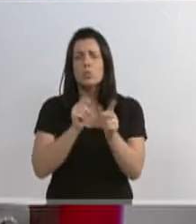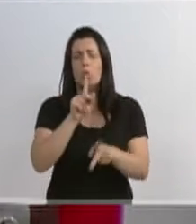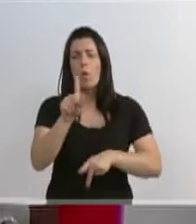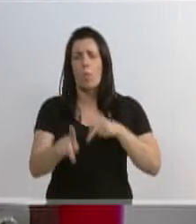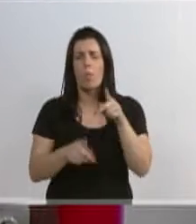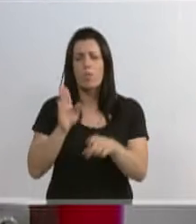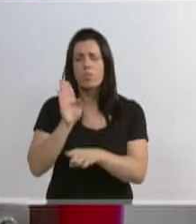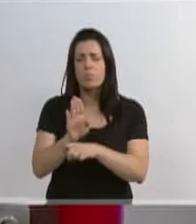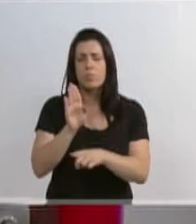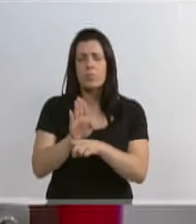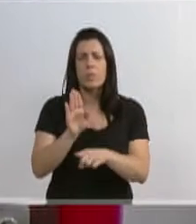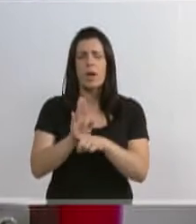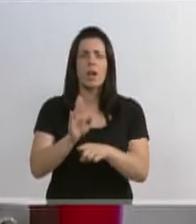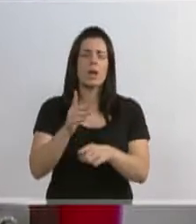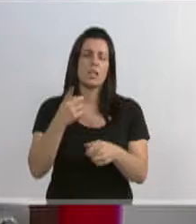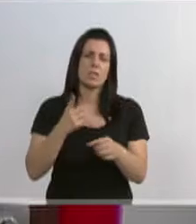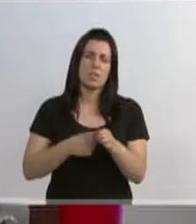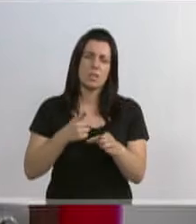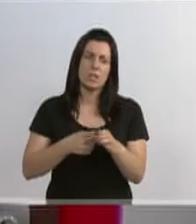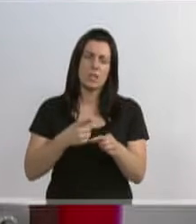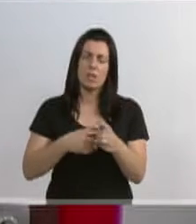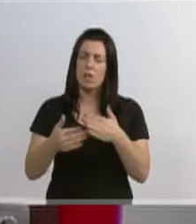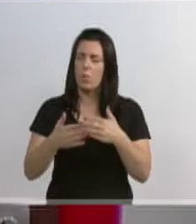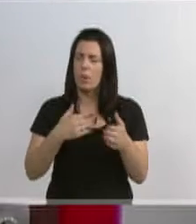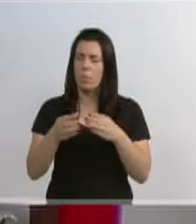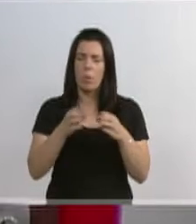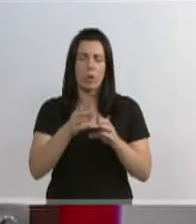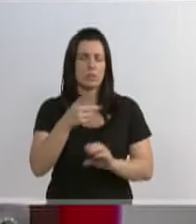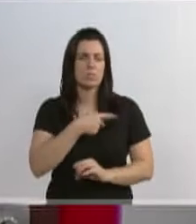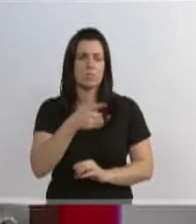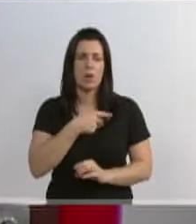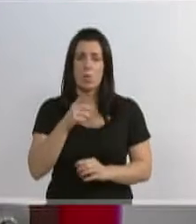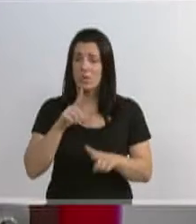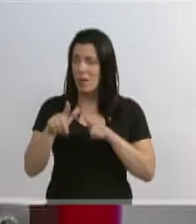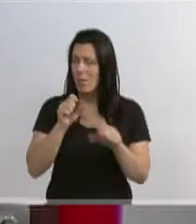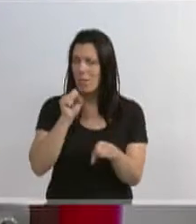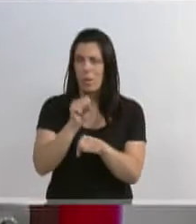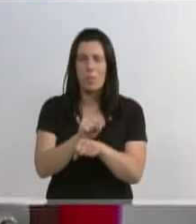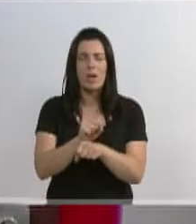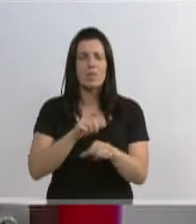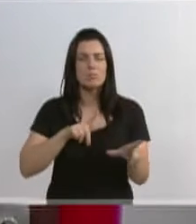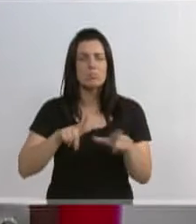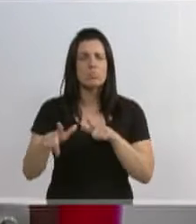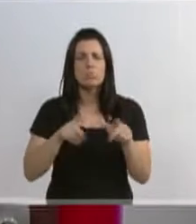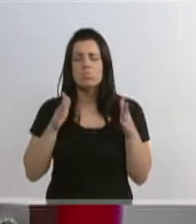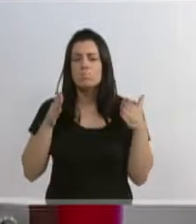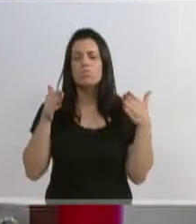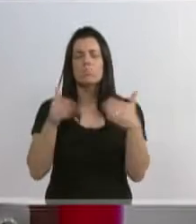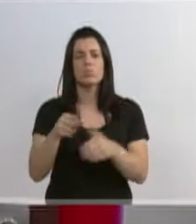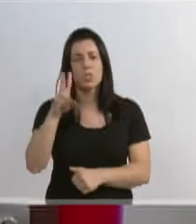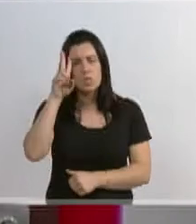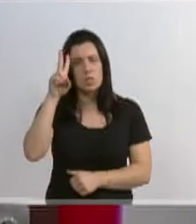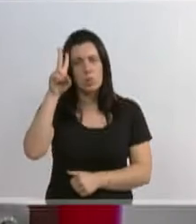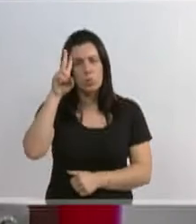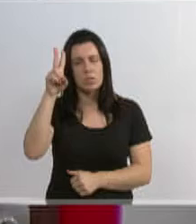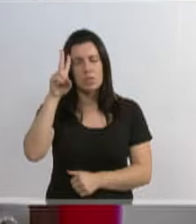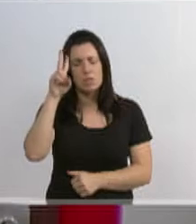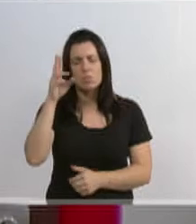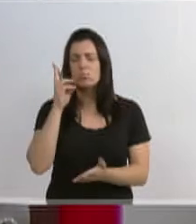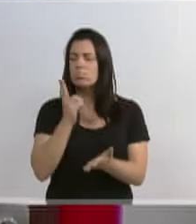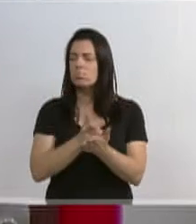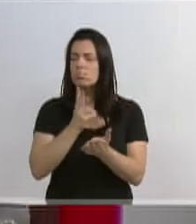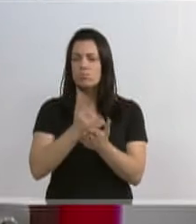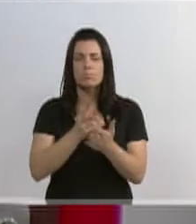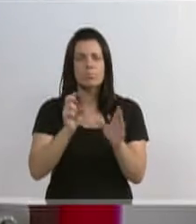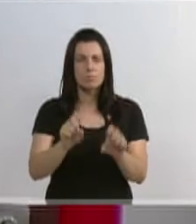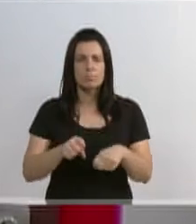pela cidade, independente de questões partidárias. Porque comigo o trabalho não para, não tem. É trabalho exclusivo, de segunda a segunda, sempre